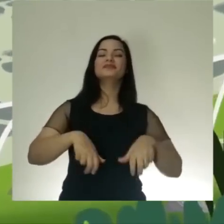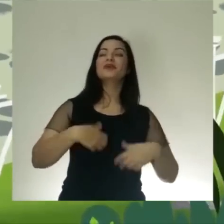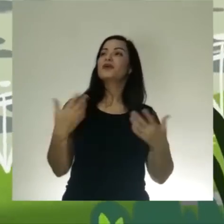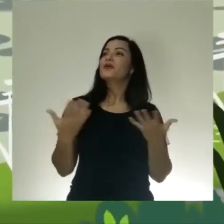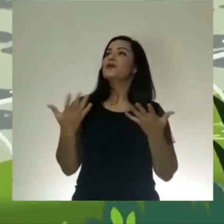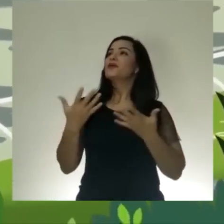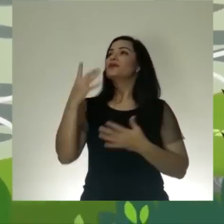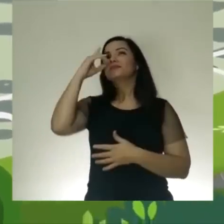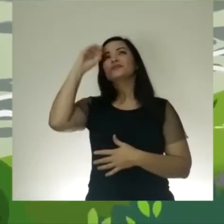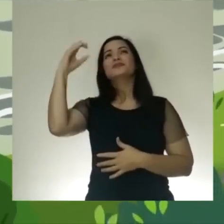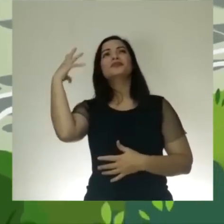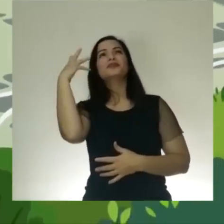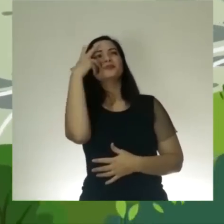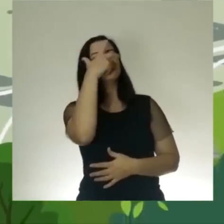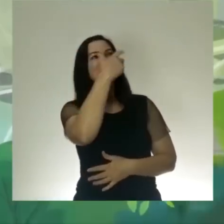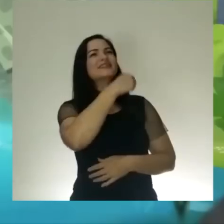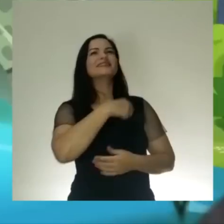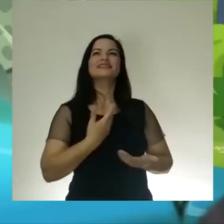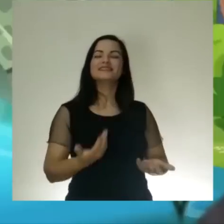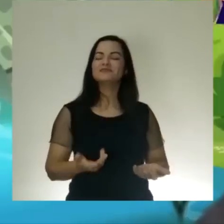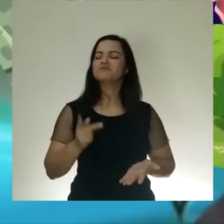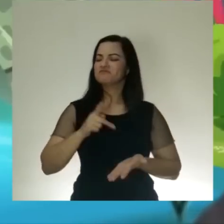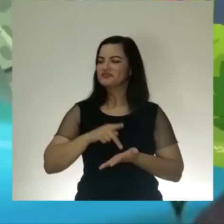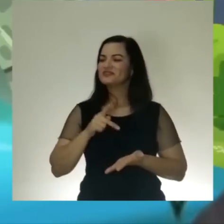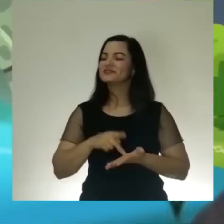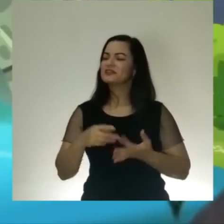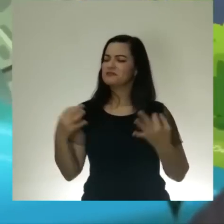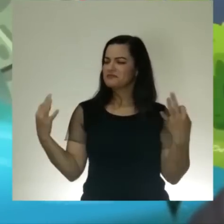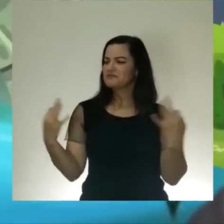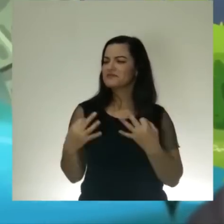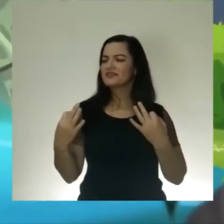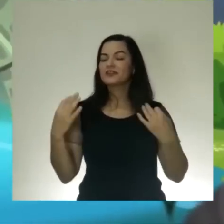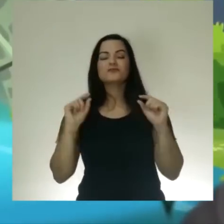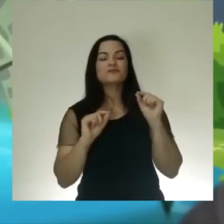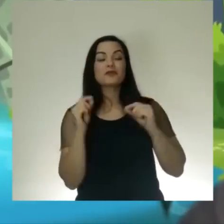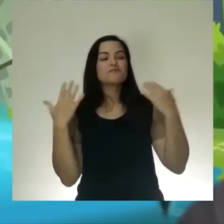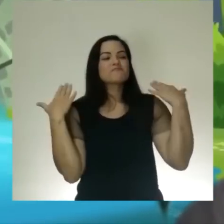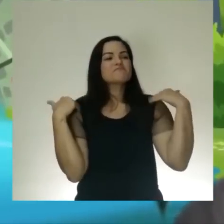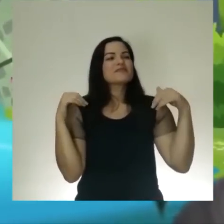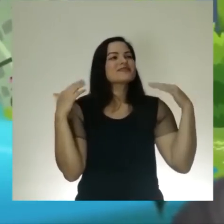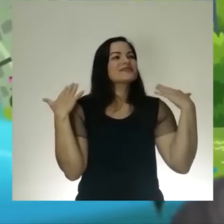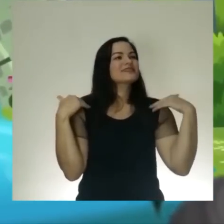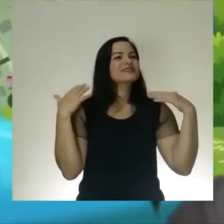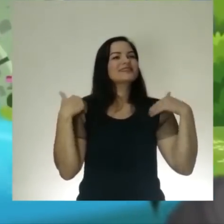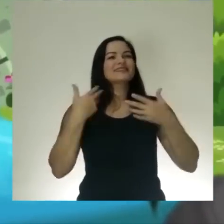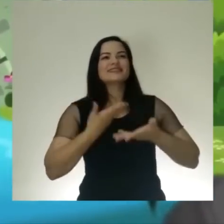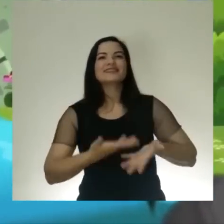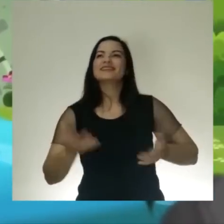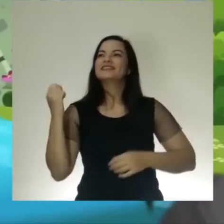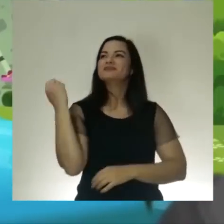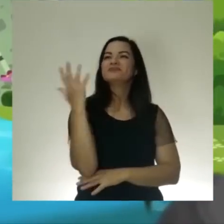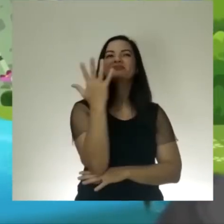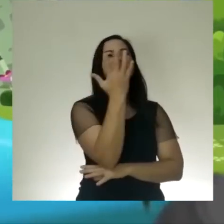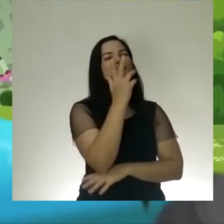Hoje o dia tá tão bonito. É, perfeito para dar um bom passeio no